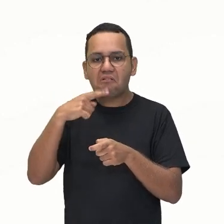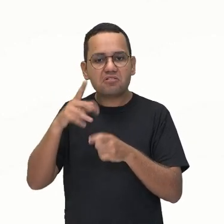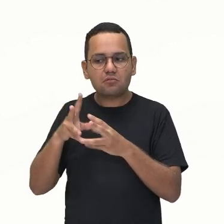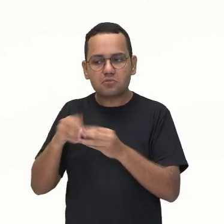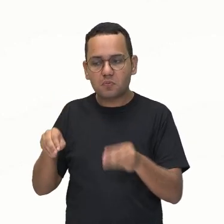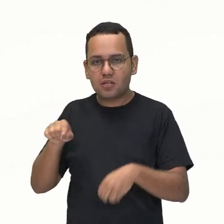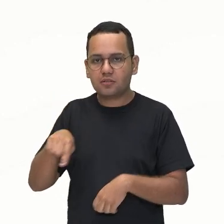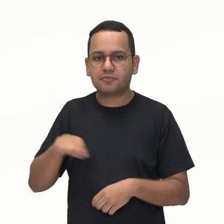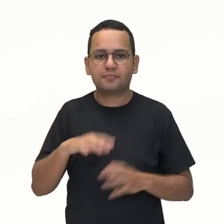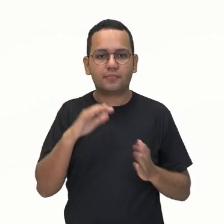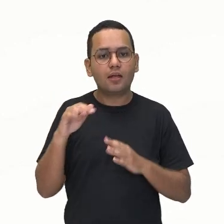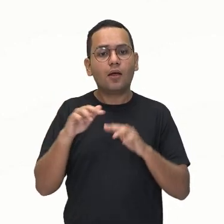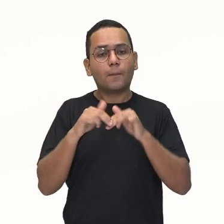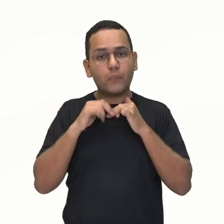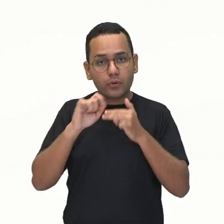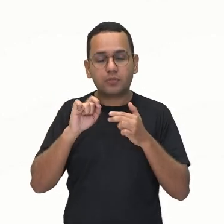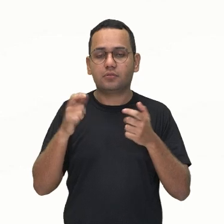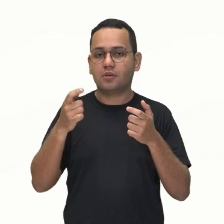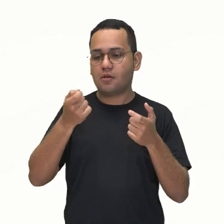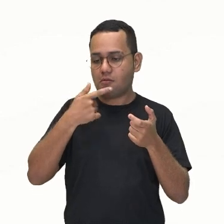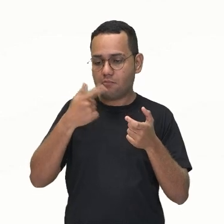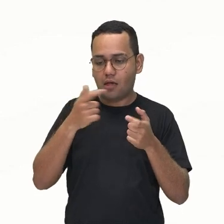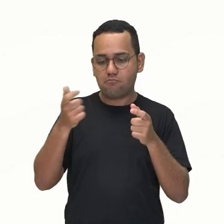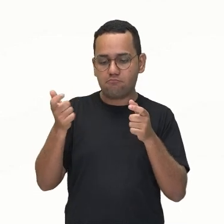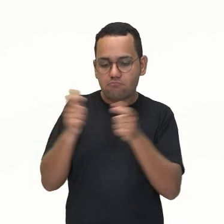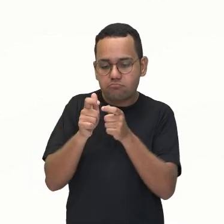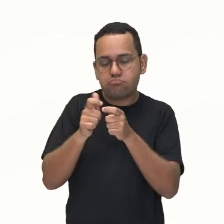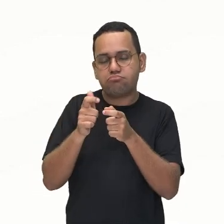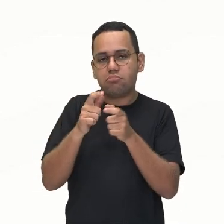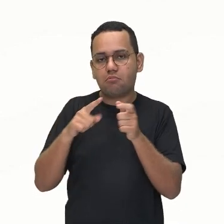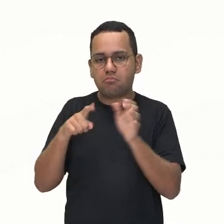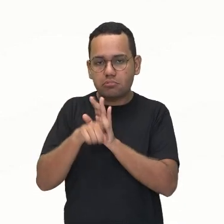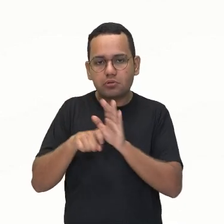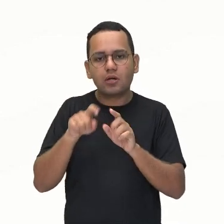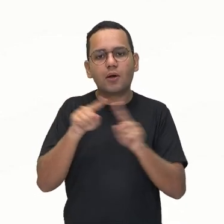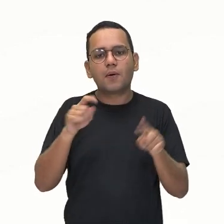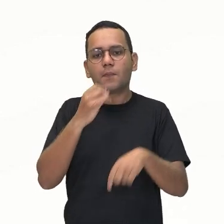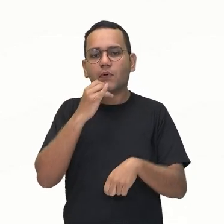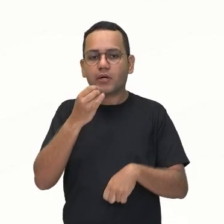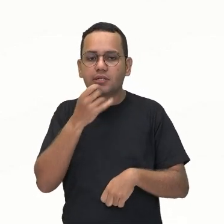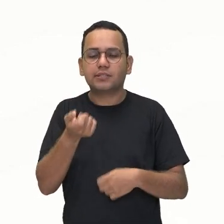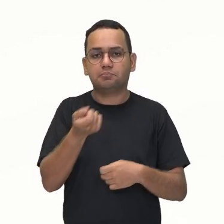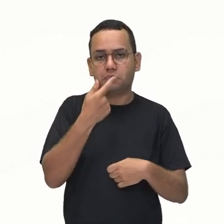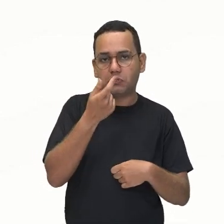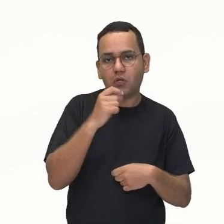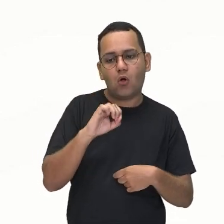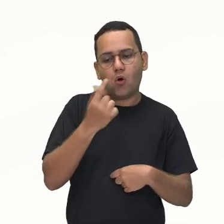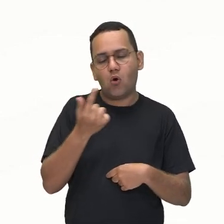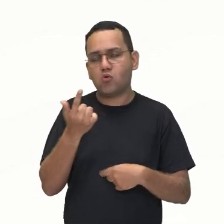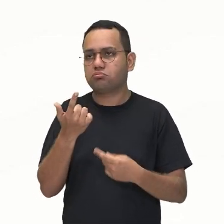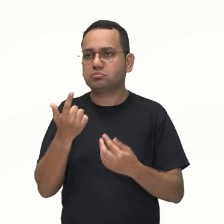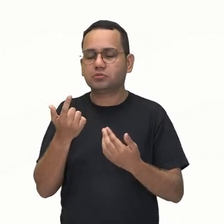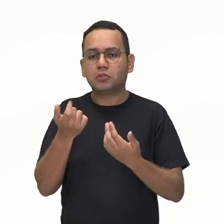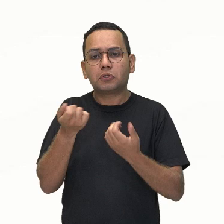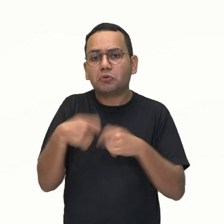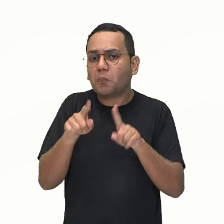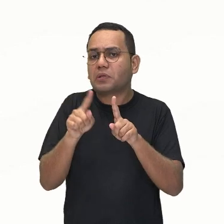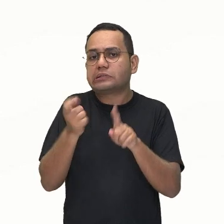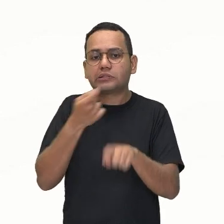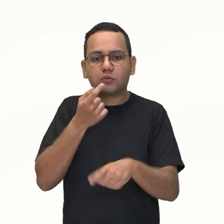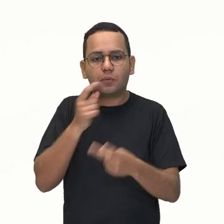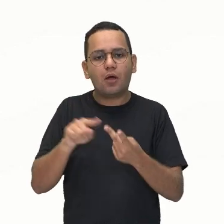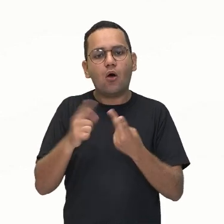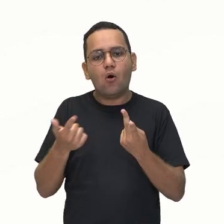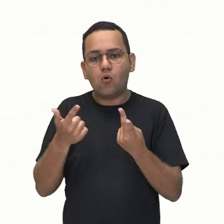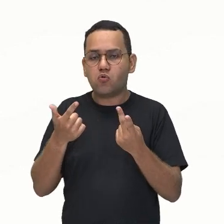maneira imprópria, como em casos de automedicação, prescrições desnecessárias ou interrupção prematura